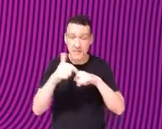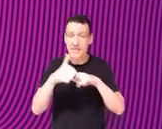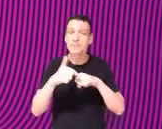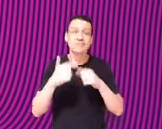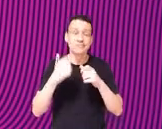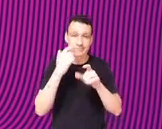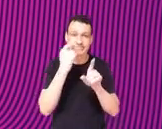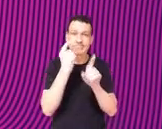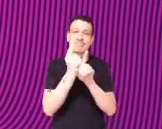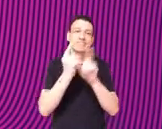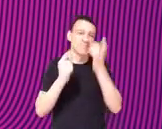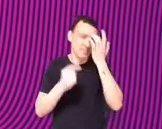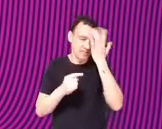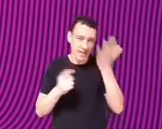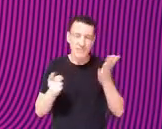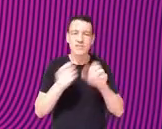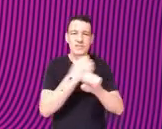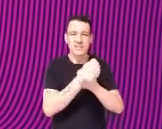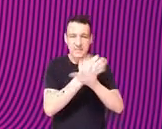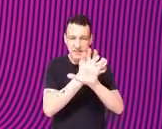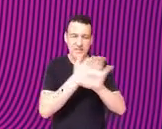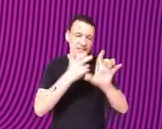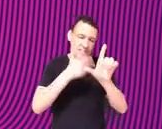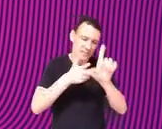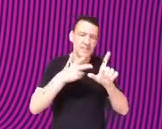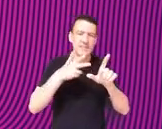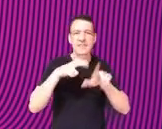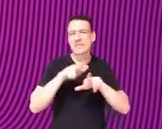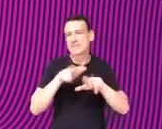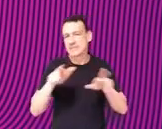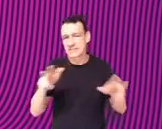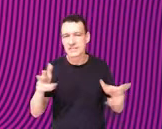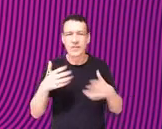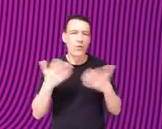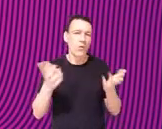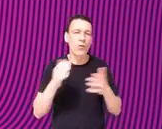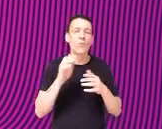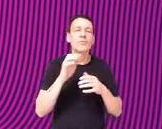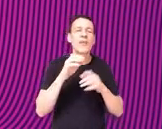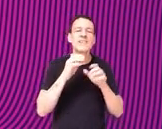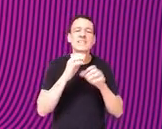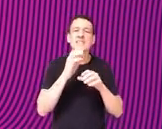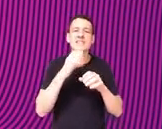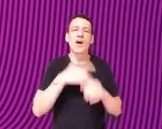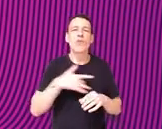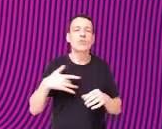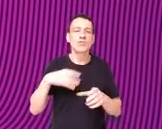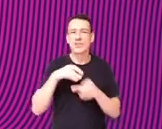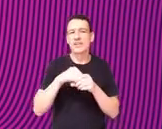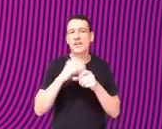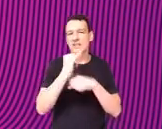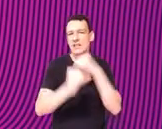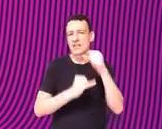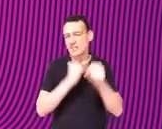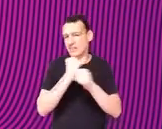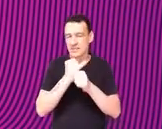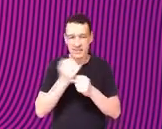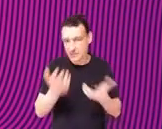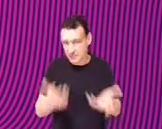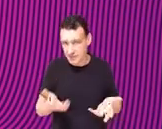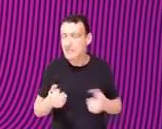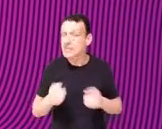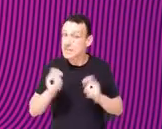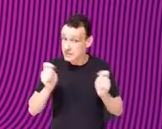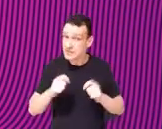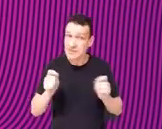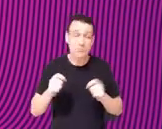telesaúde, ou à chamada e-health ou m-health, tem sido muito importante para poder não só disseminar e